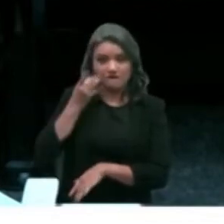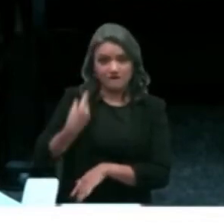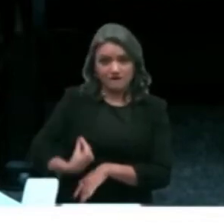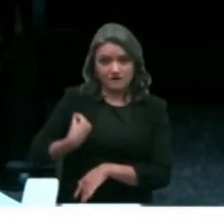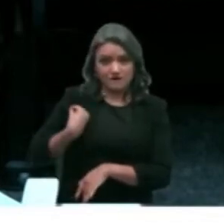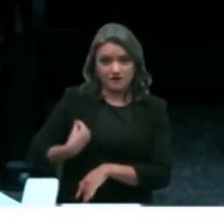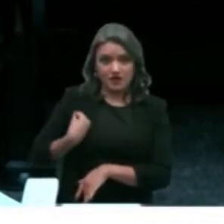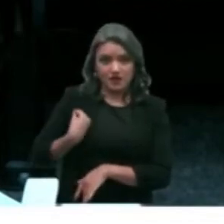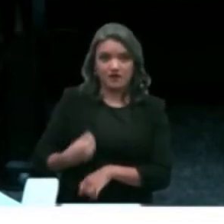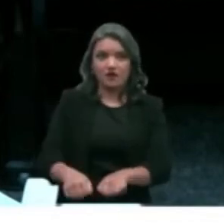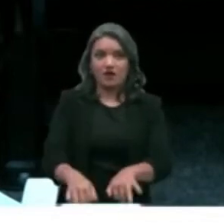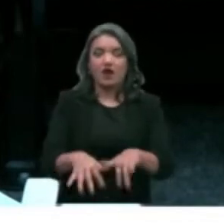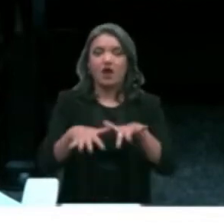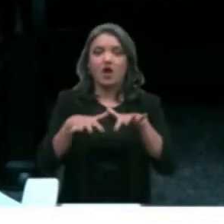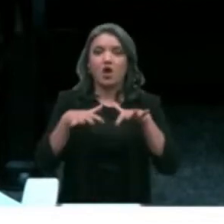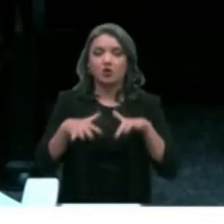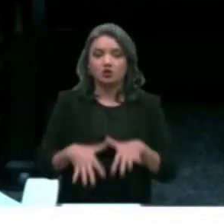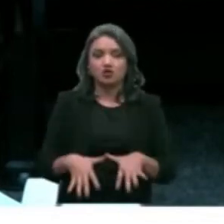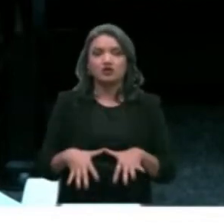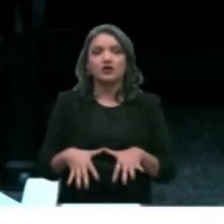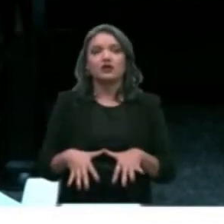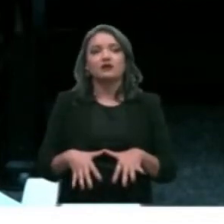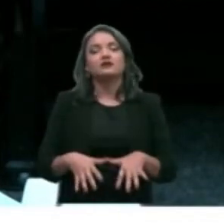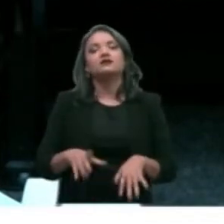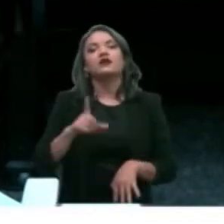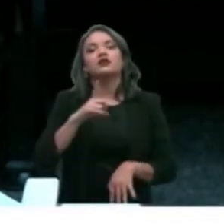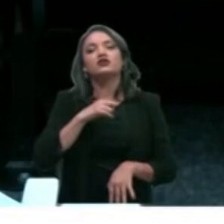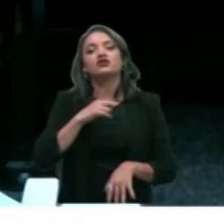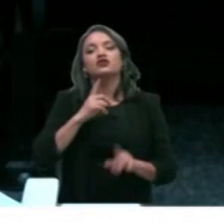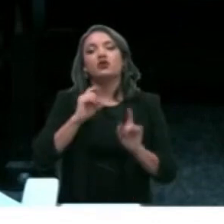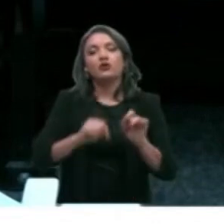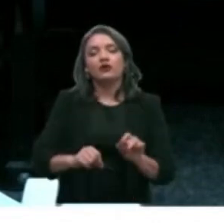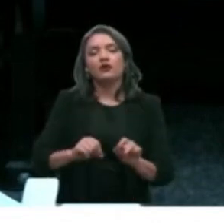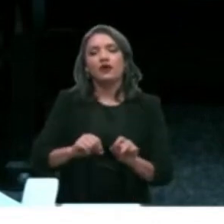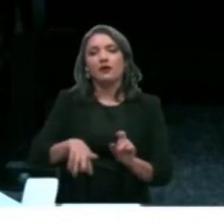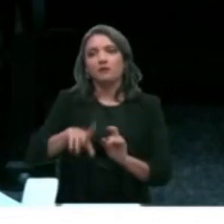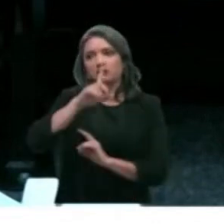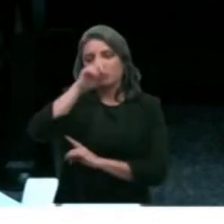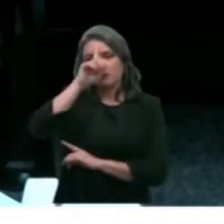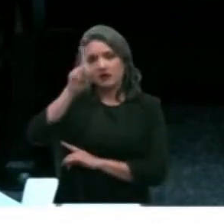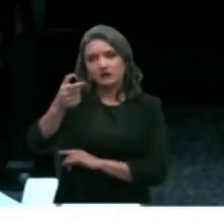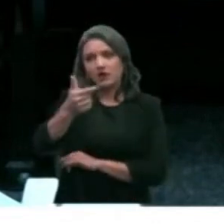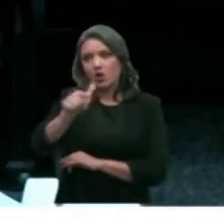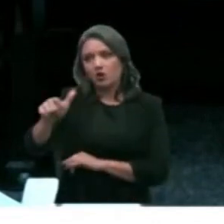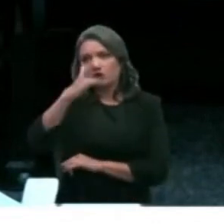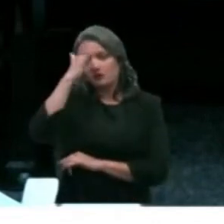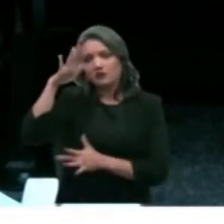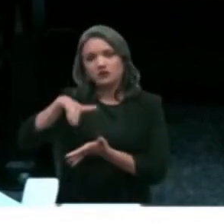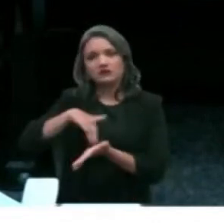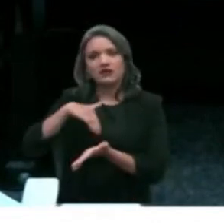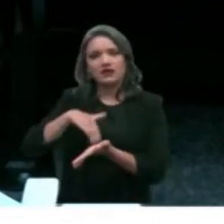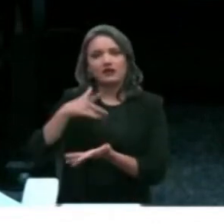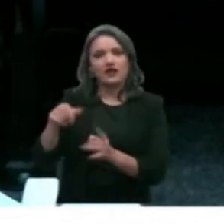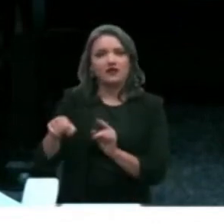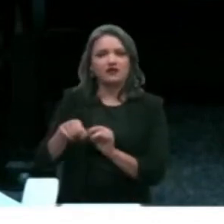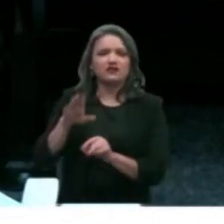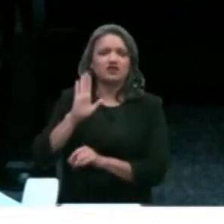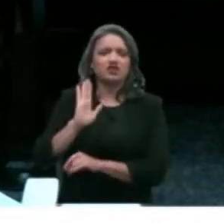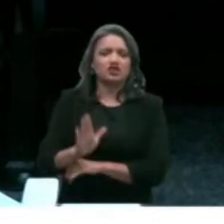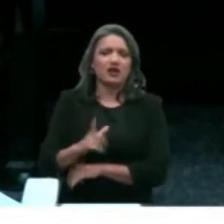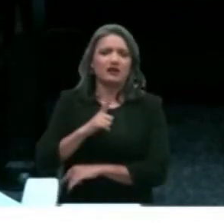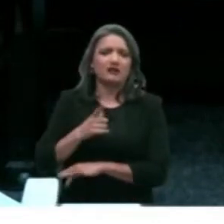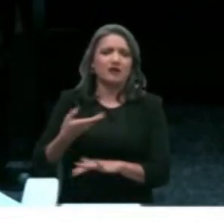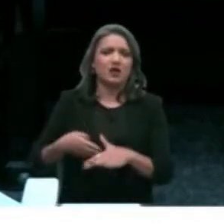e julgamento eram constantemente rede designadas por secre que inclusive costumavam